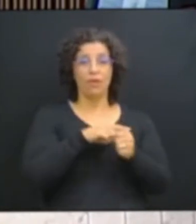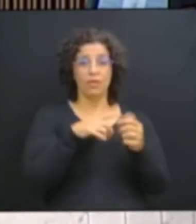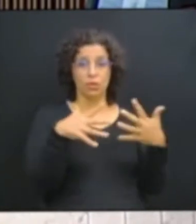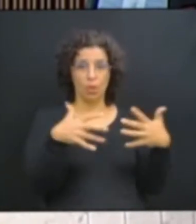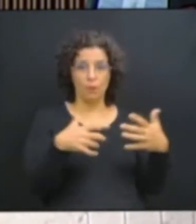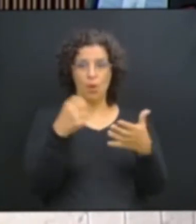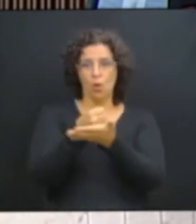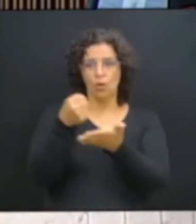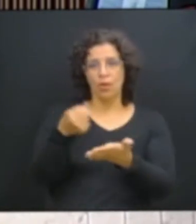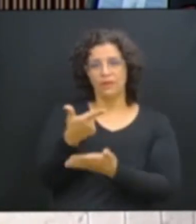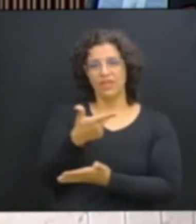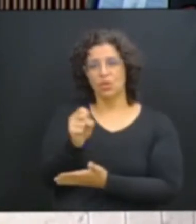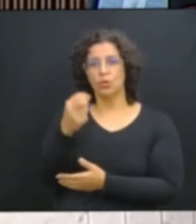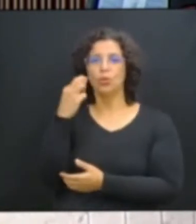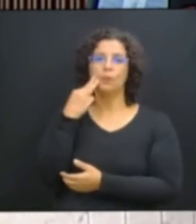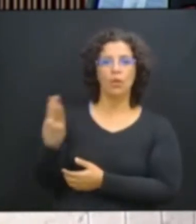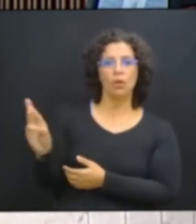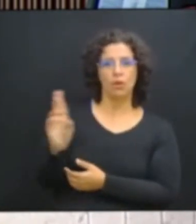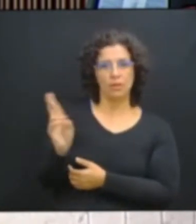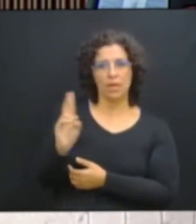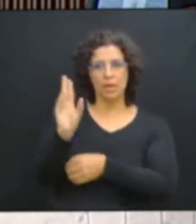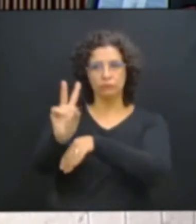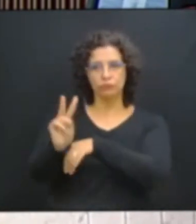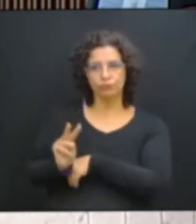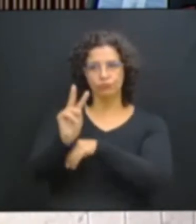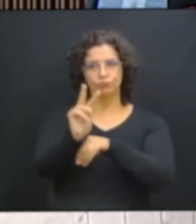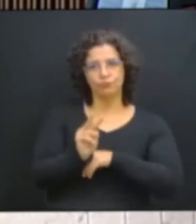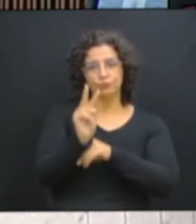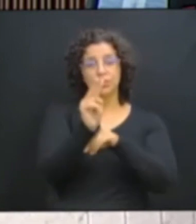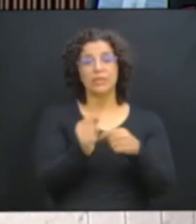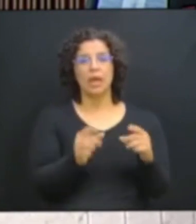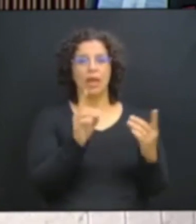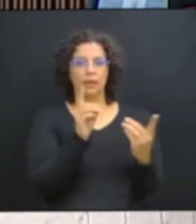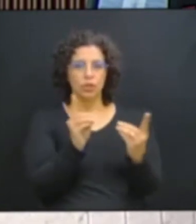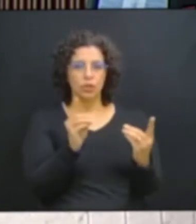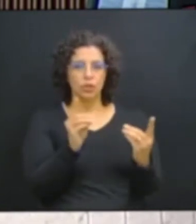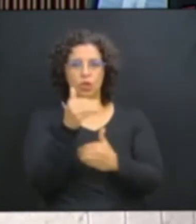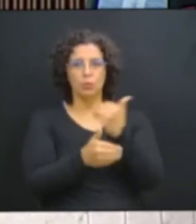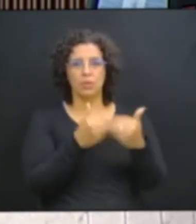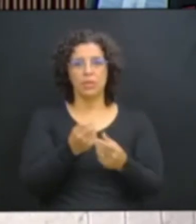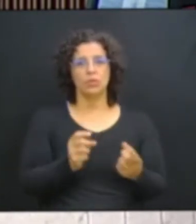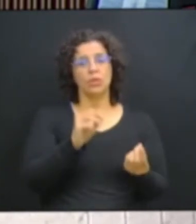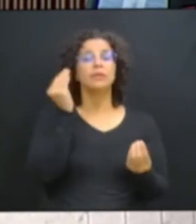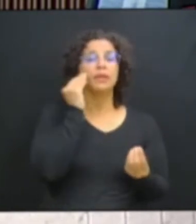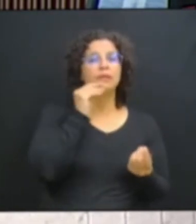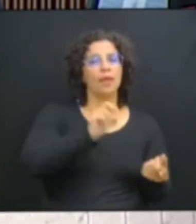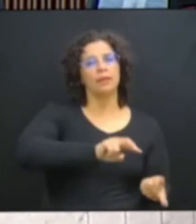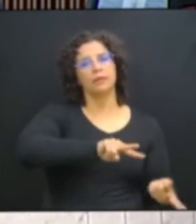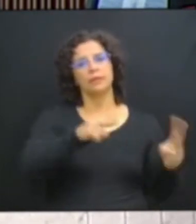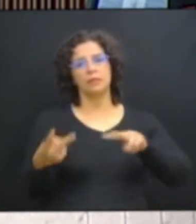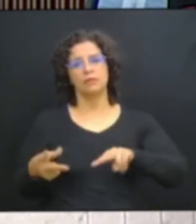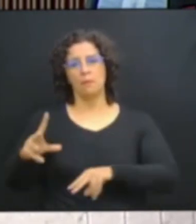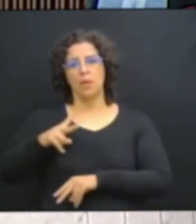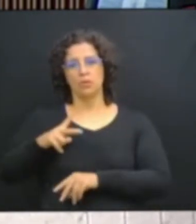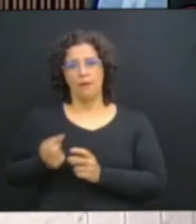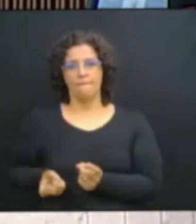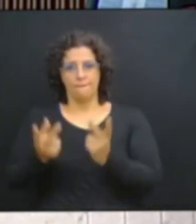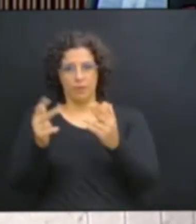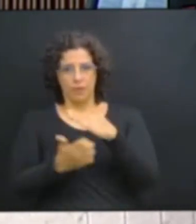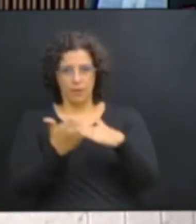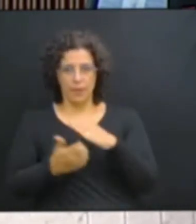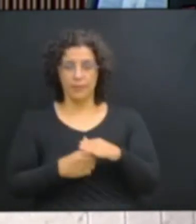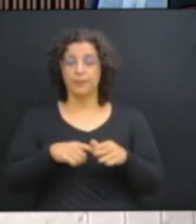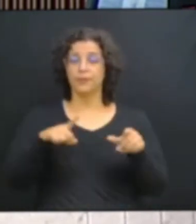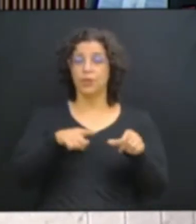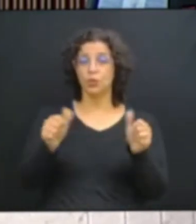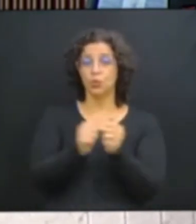contratasse 28 milhões de reais em serviços para o processo de privatização. Dentre esses serviços,